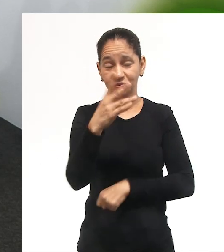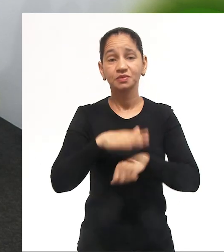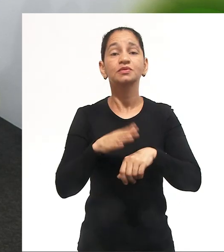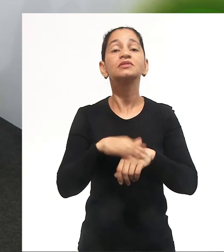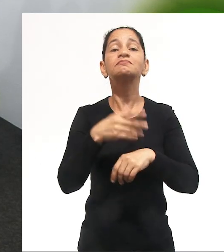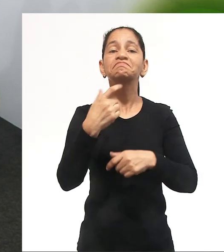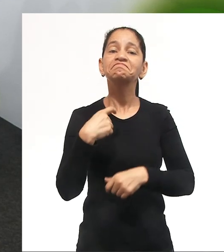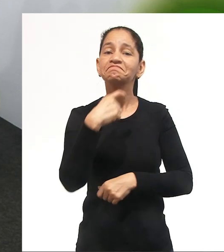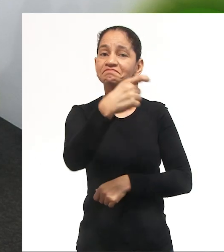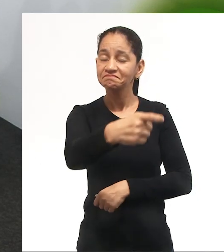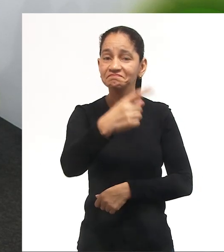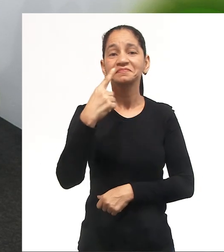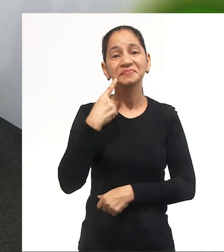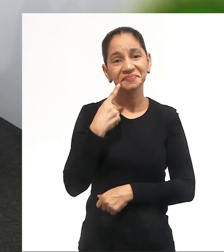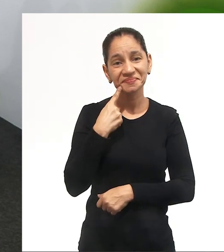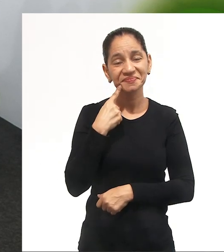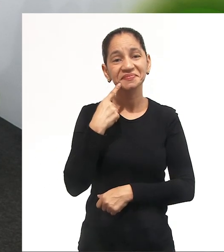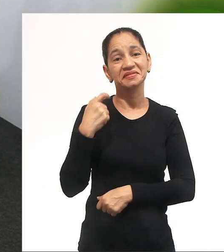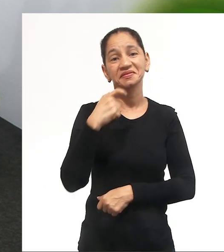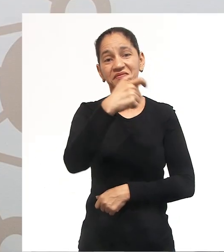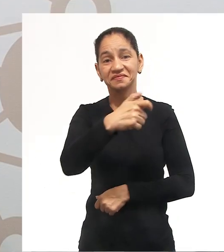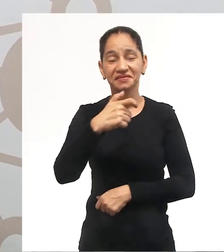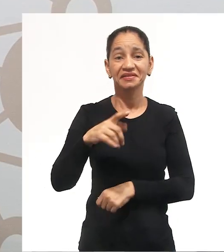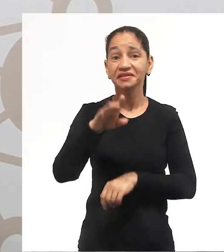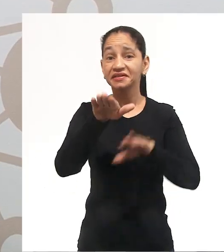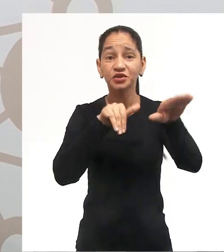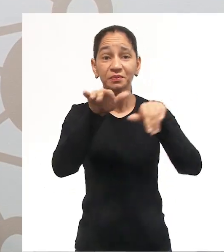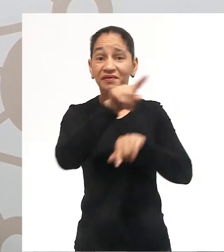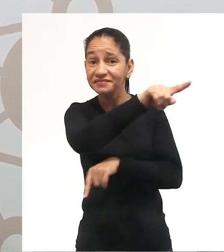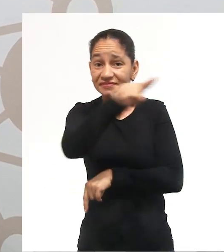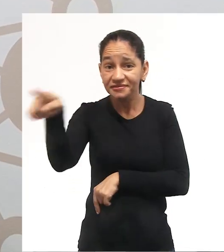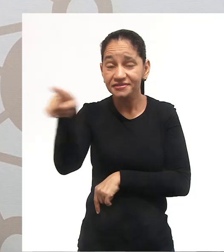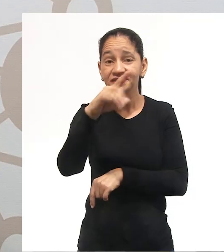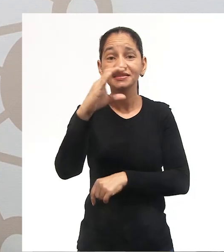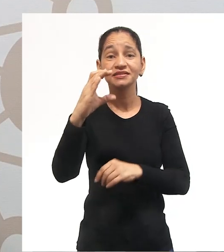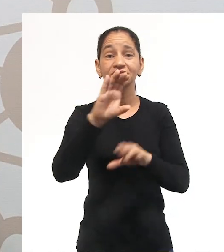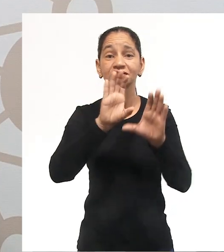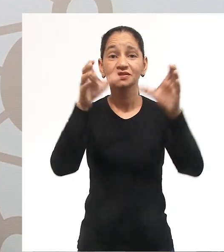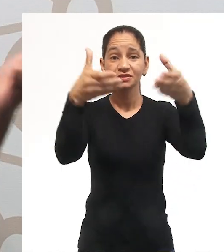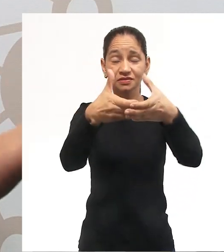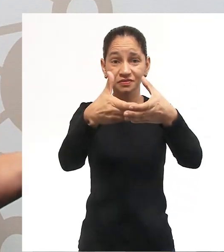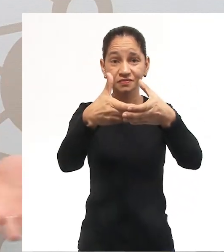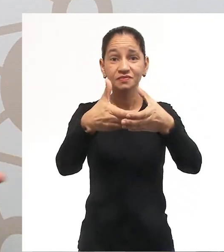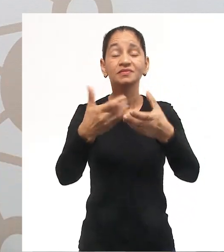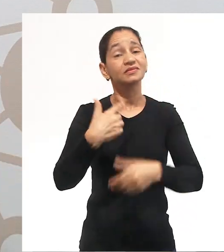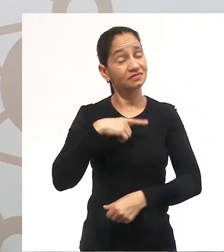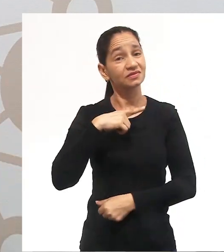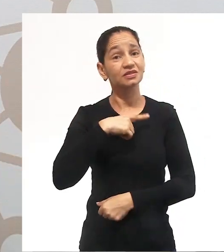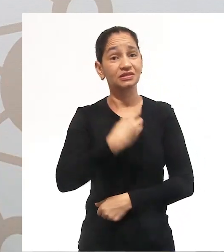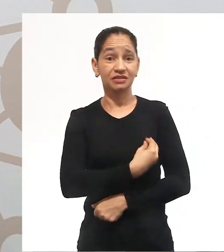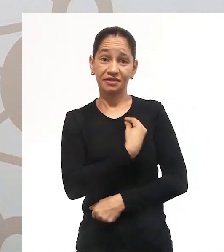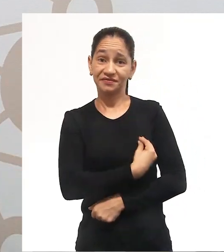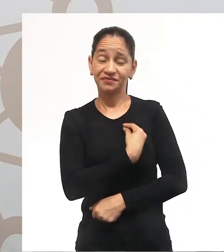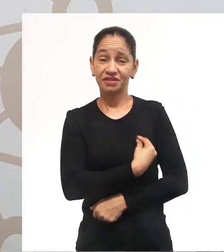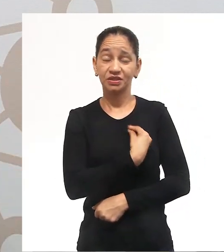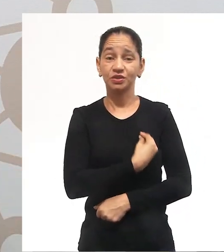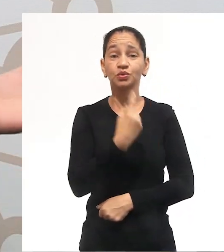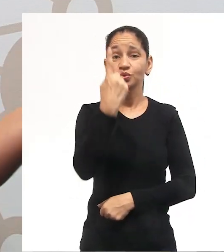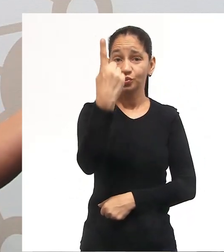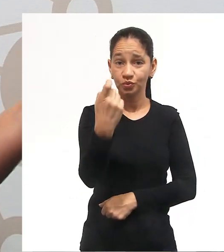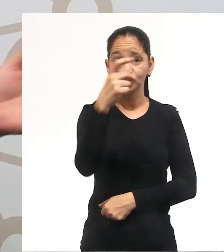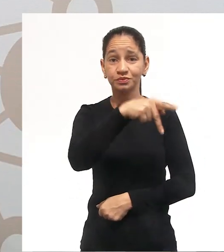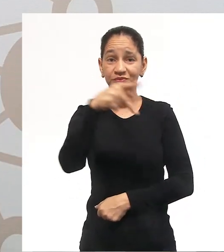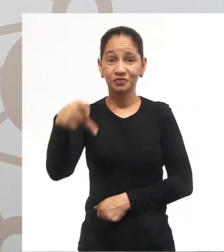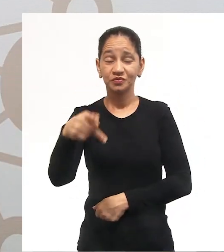e o convite da professora Anabela. Convidar vocês para participarem do CONAP. Nós vamos ter o professor Dagoberto aqui. Foi também um